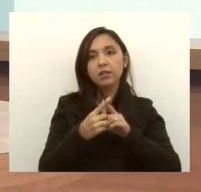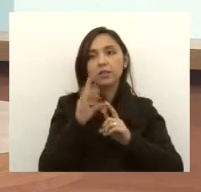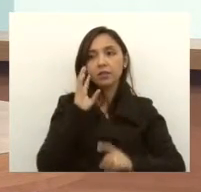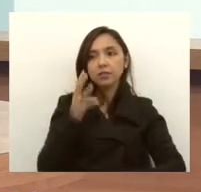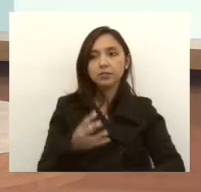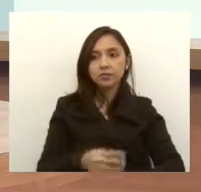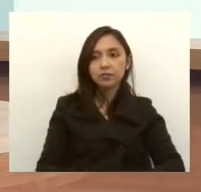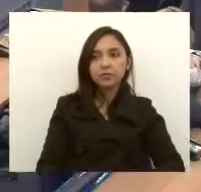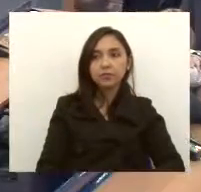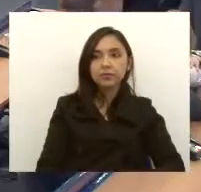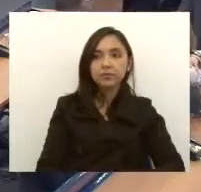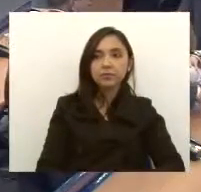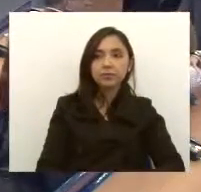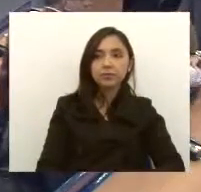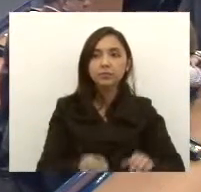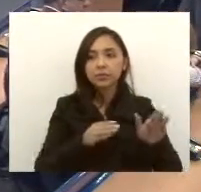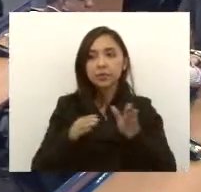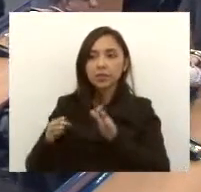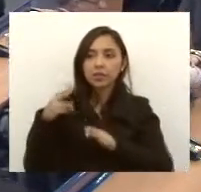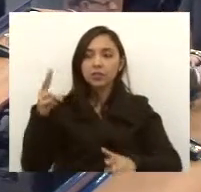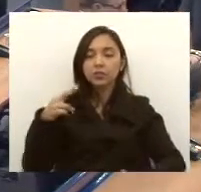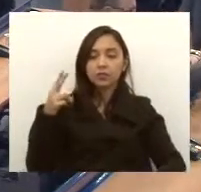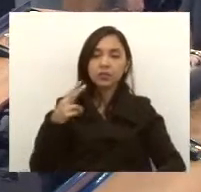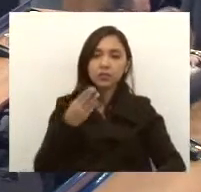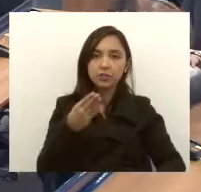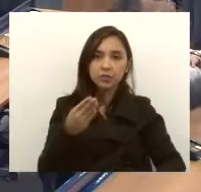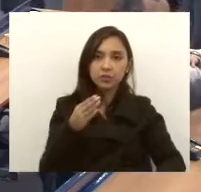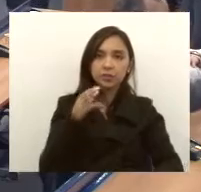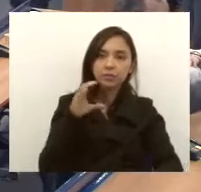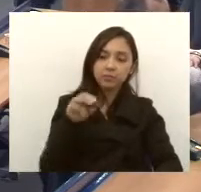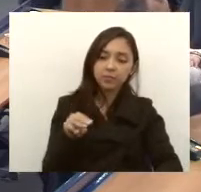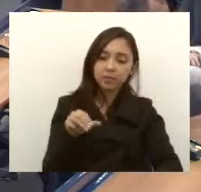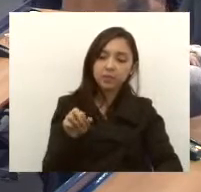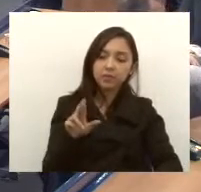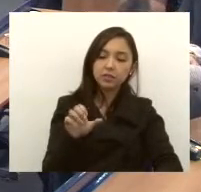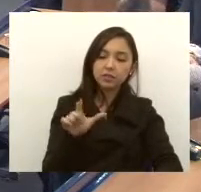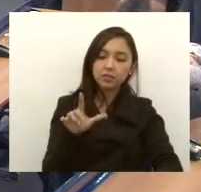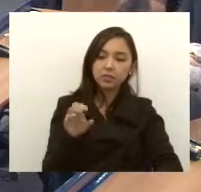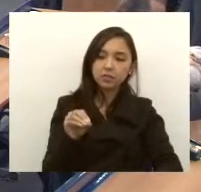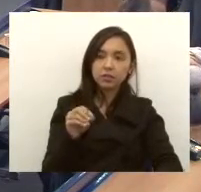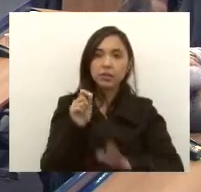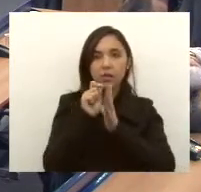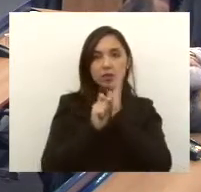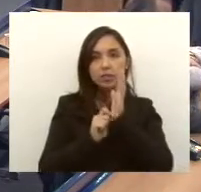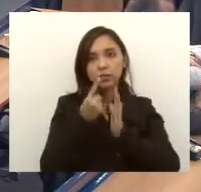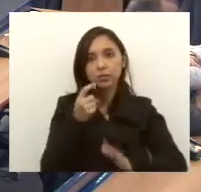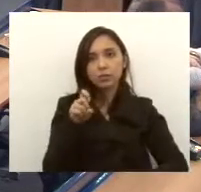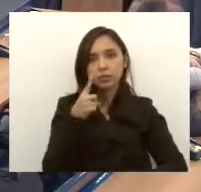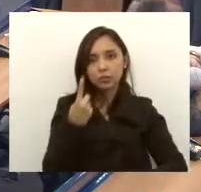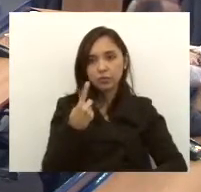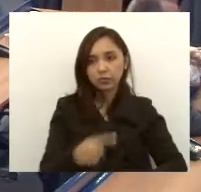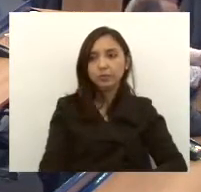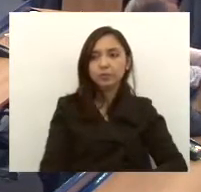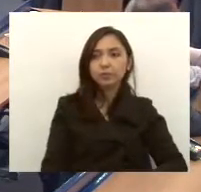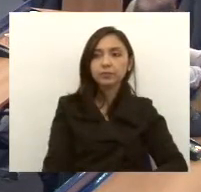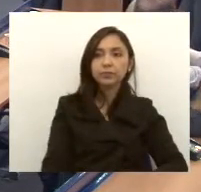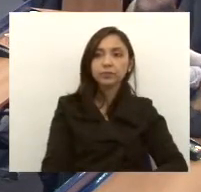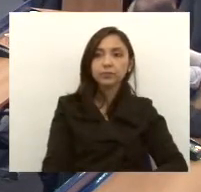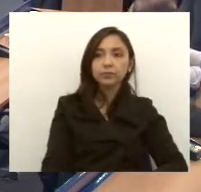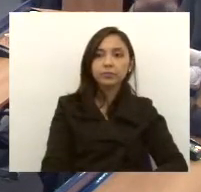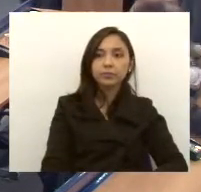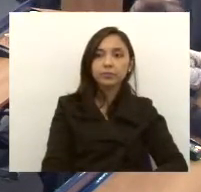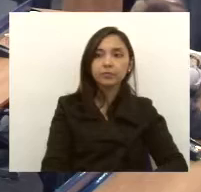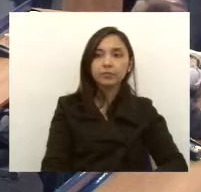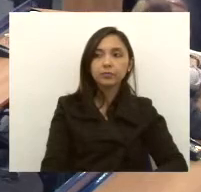Obrigado, senhor presidente. Pela ordem, senhor presidente. Pela ordem, vereador Marcelo Seminaldo. Quero falar pelo artigo 151, senhor presidente. Pelo artigo 151, vereador.